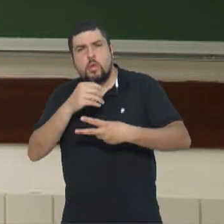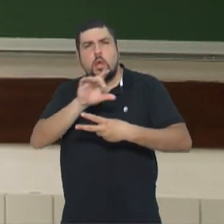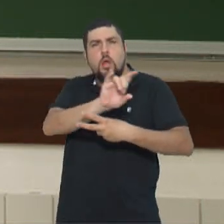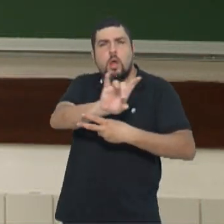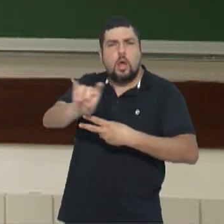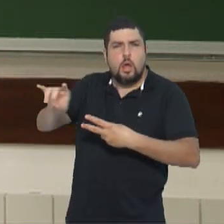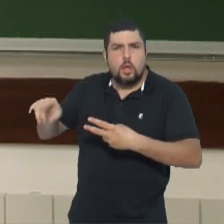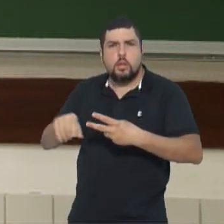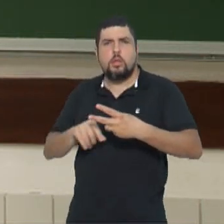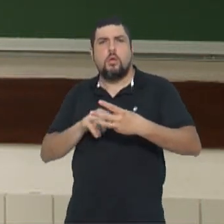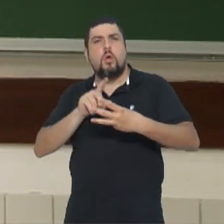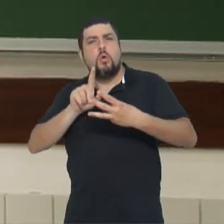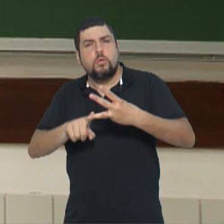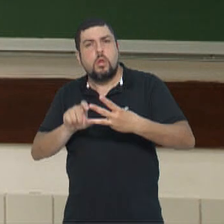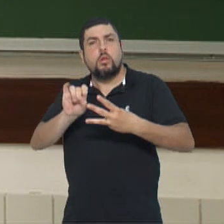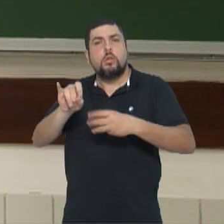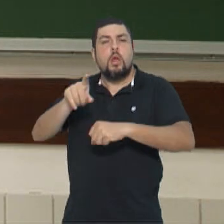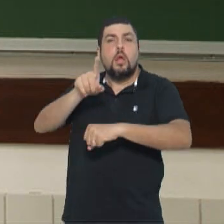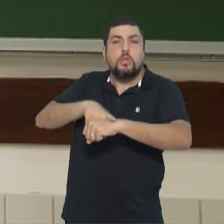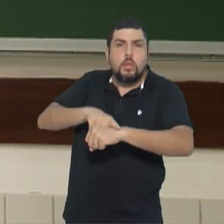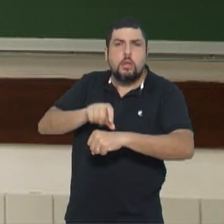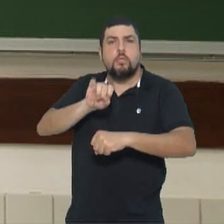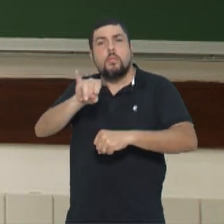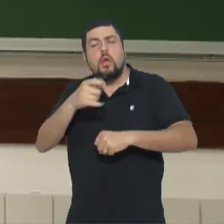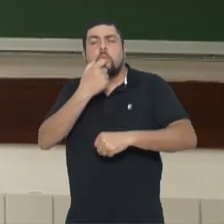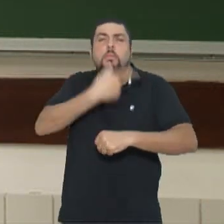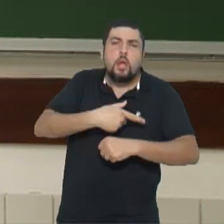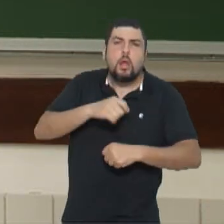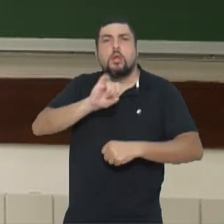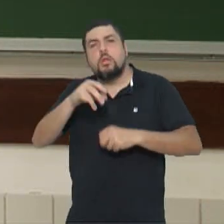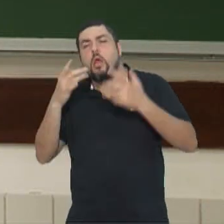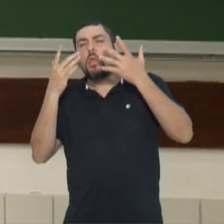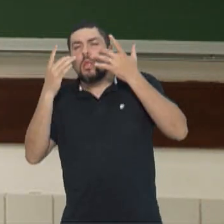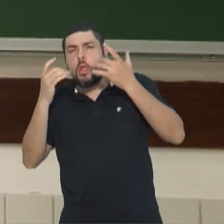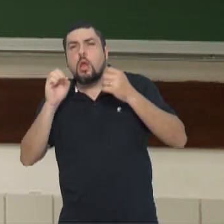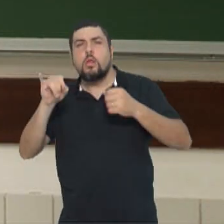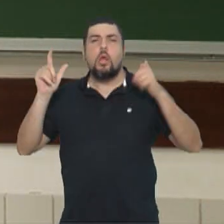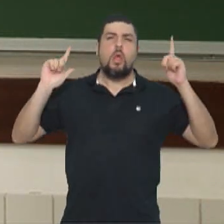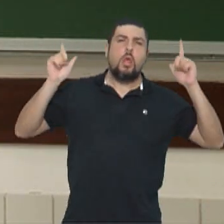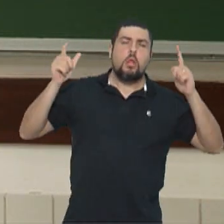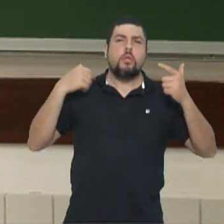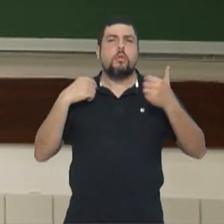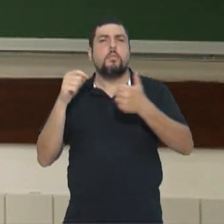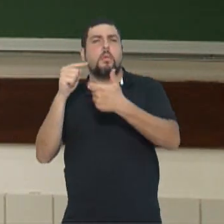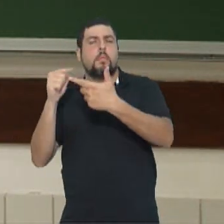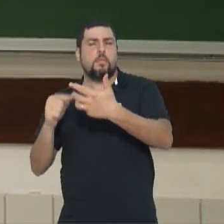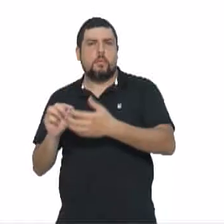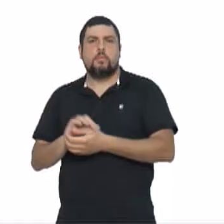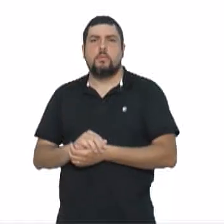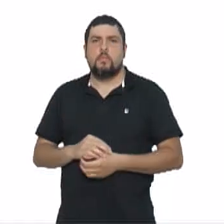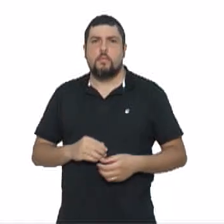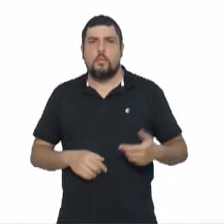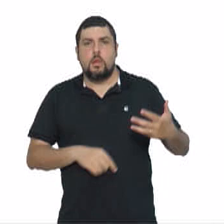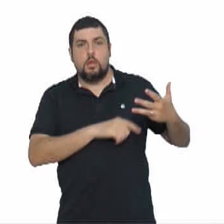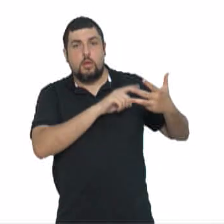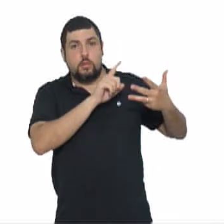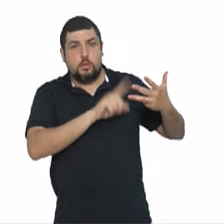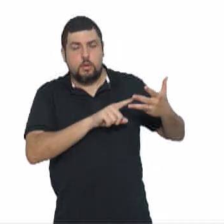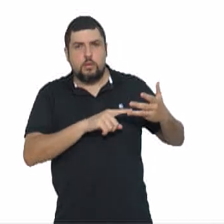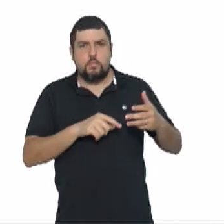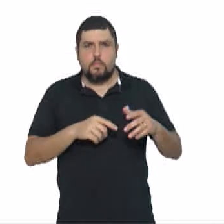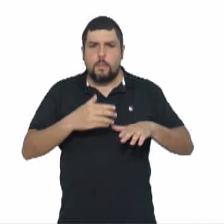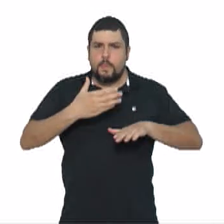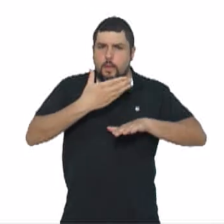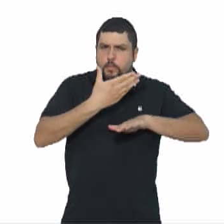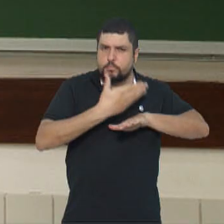tempo dura? Se é drama, se não é drama, se é comédia, o que que tem aí envolvido dentro dessa questão técnica? Planejar e rascunhar.